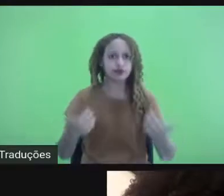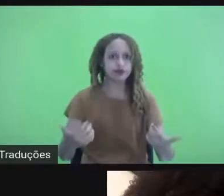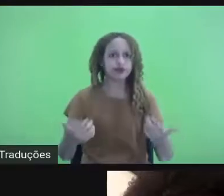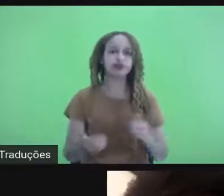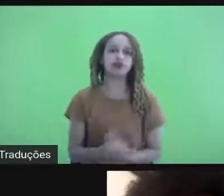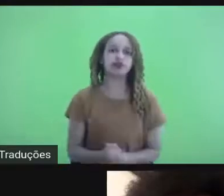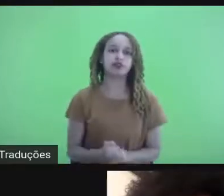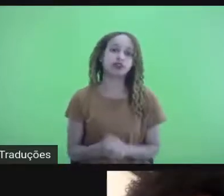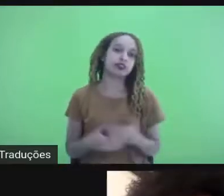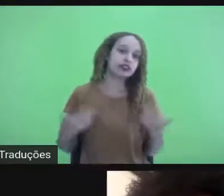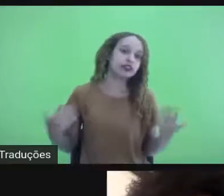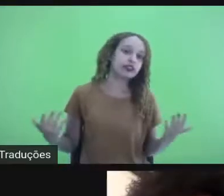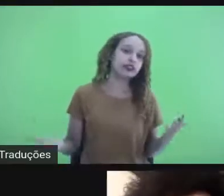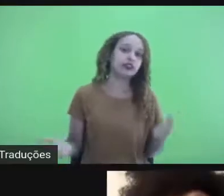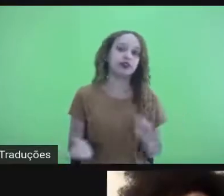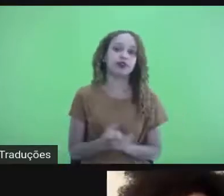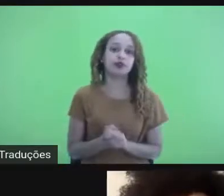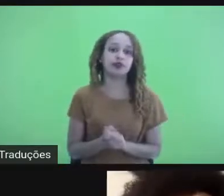Então,